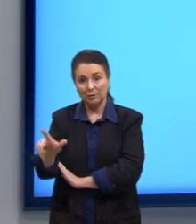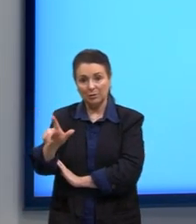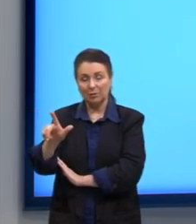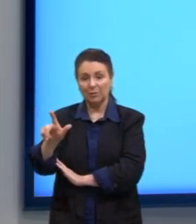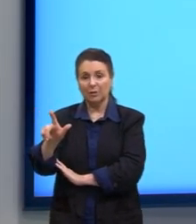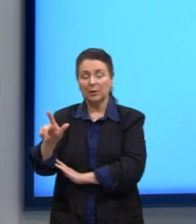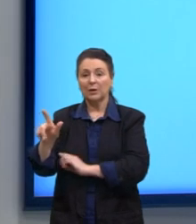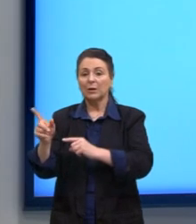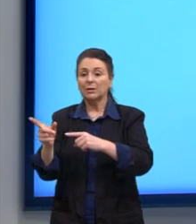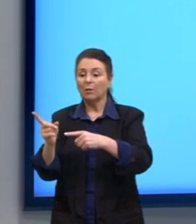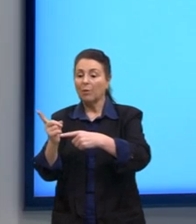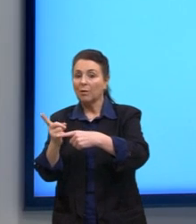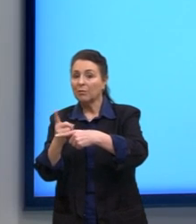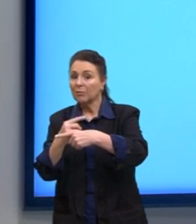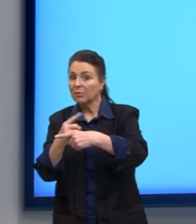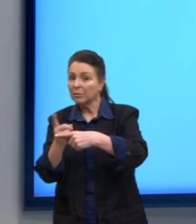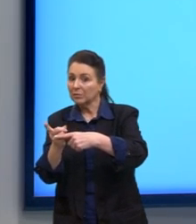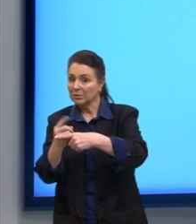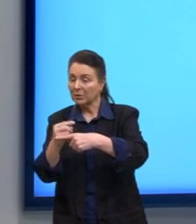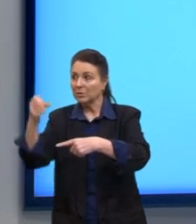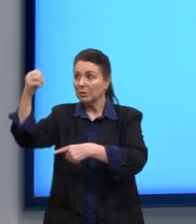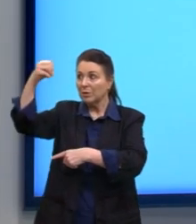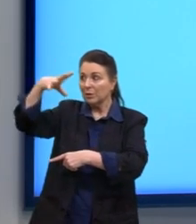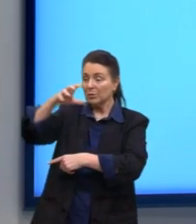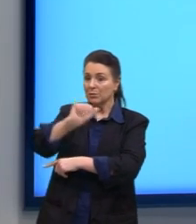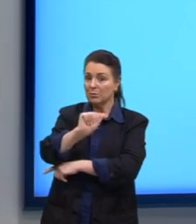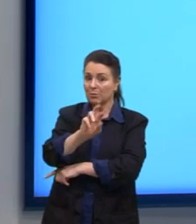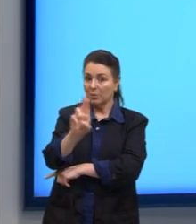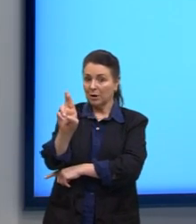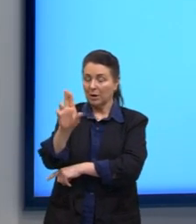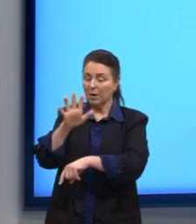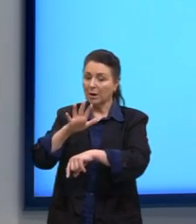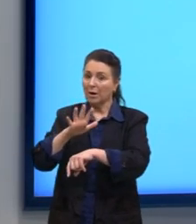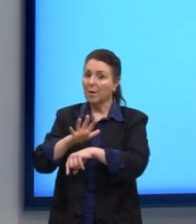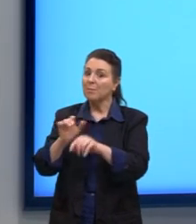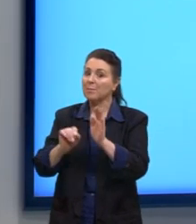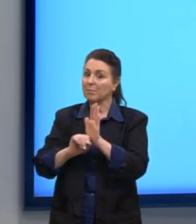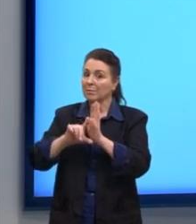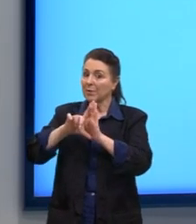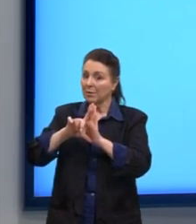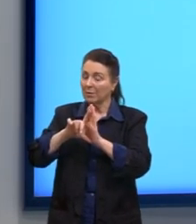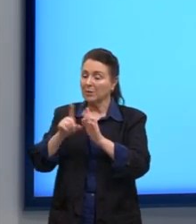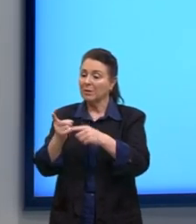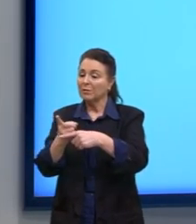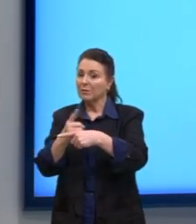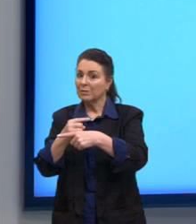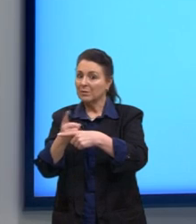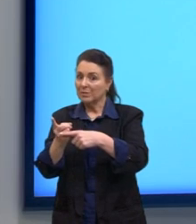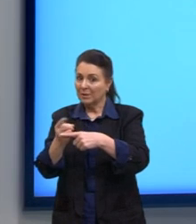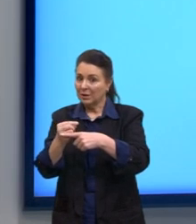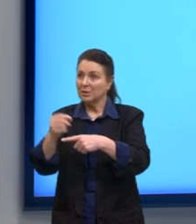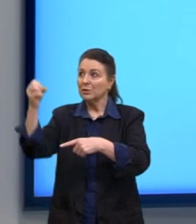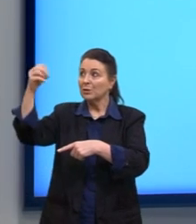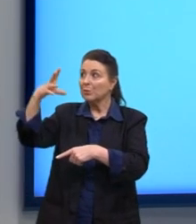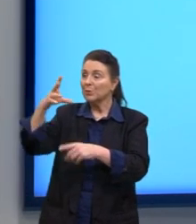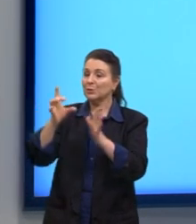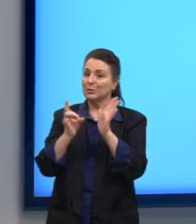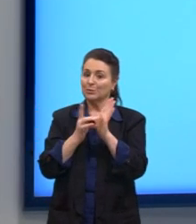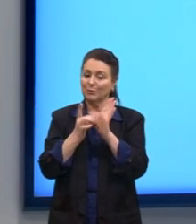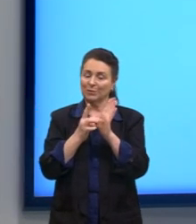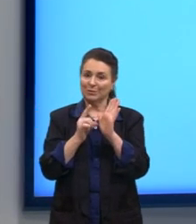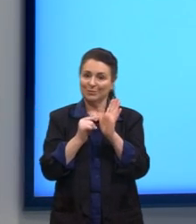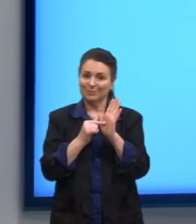velocidade da luz no ar é maior que a velocidade da luz no vidro porque